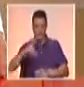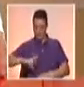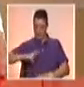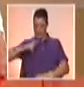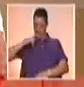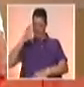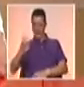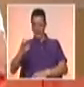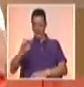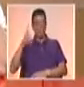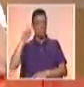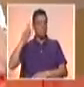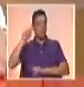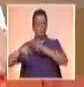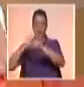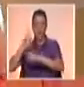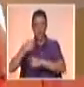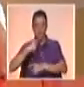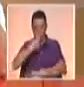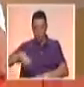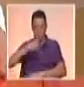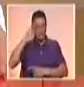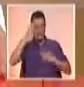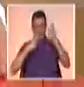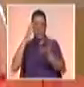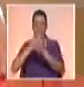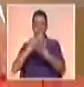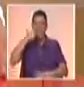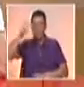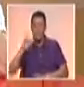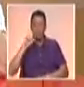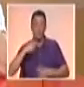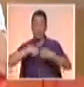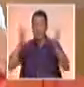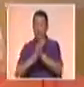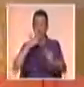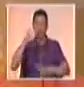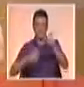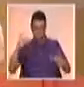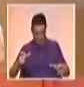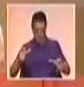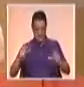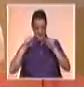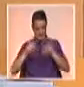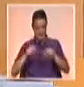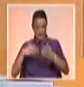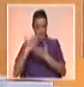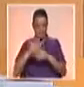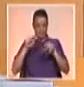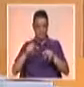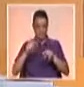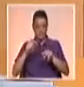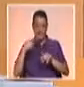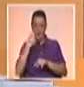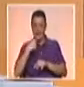é muito mais útil do que qualquer um de nós possa pensar. Não é só para o cidadão surdo, é para toda a gente. Catarina, em seu entender, de